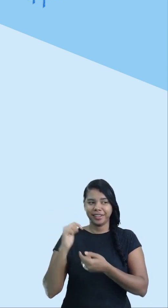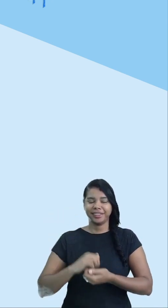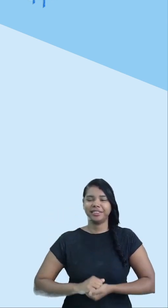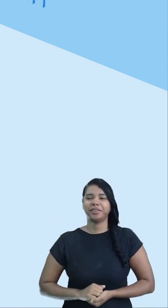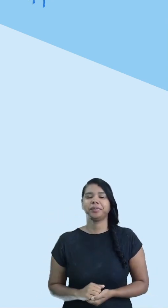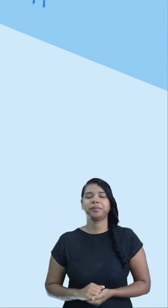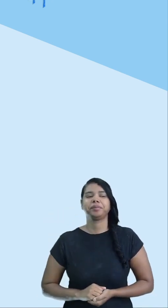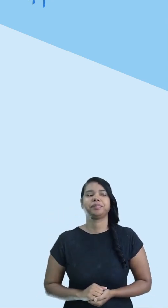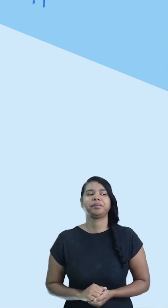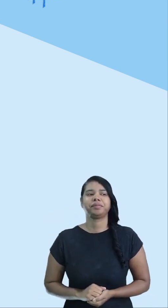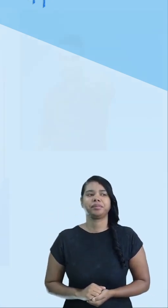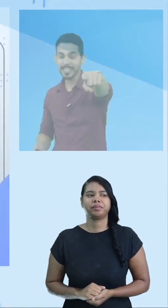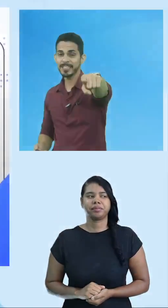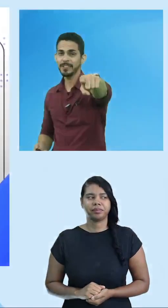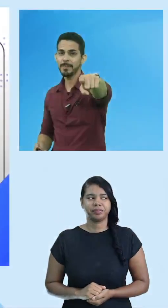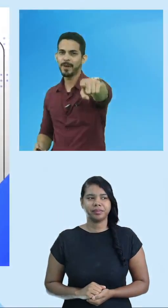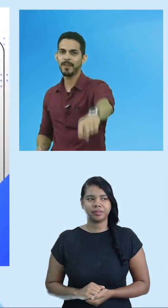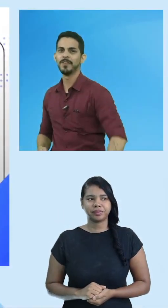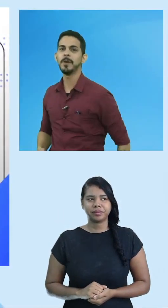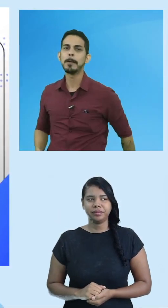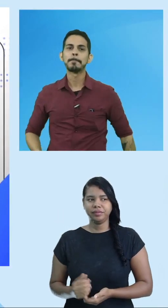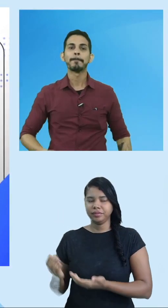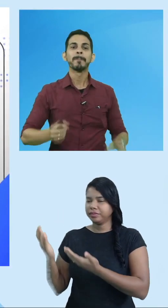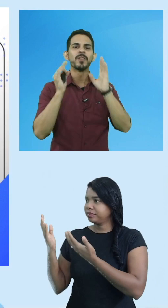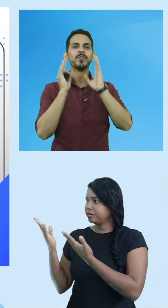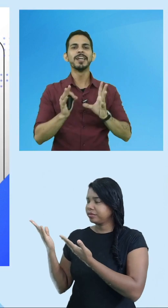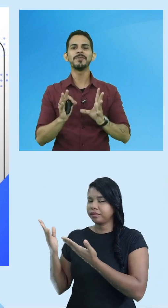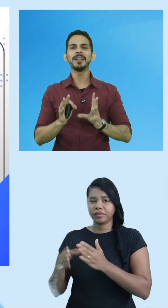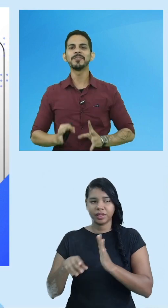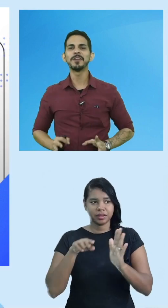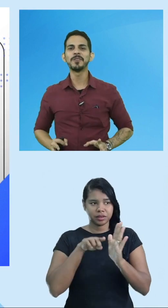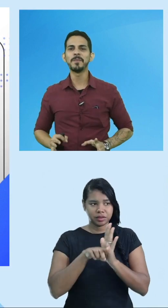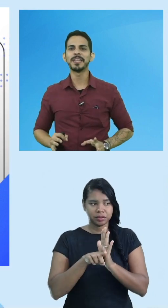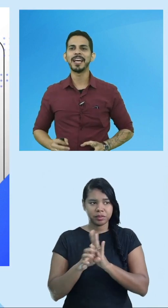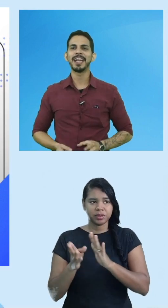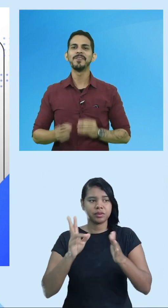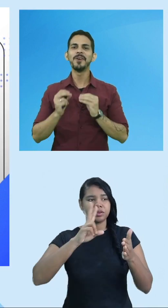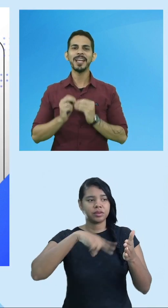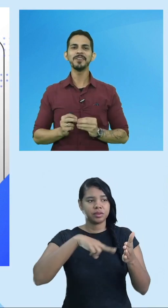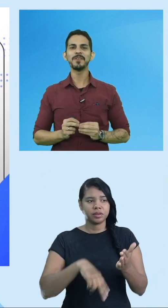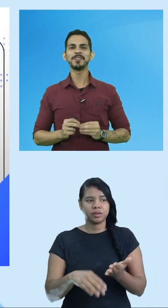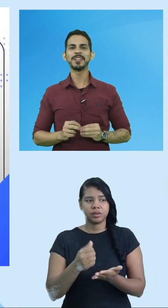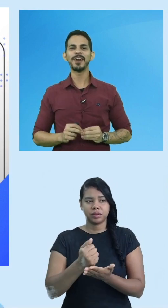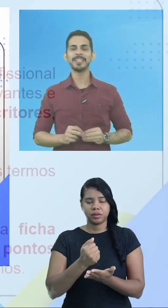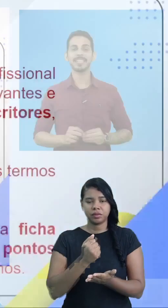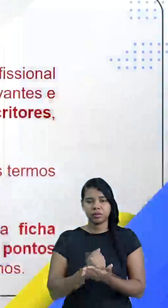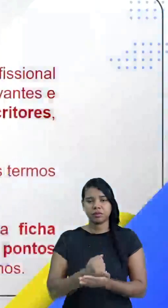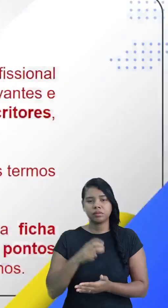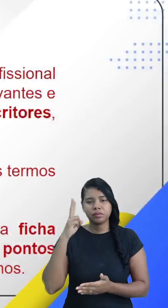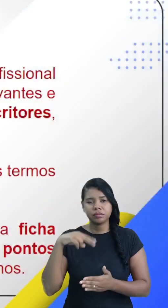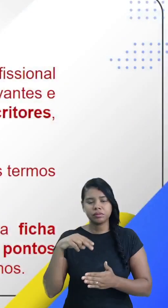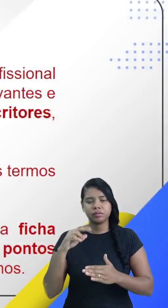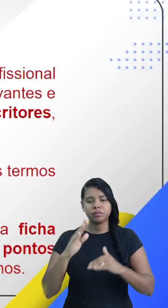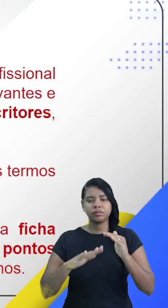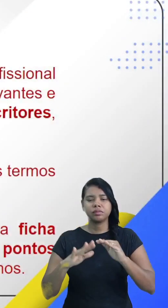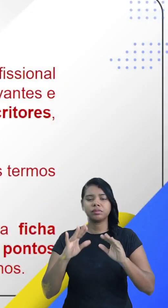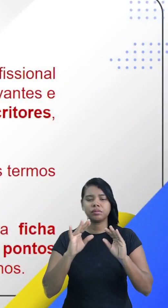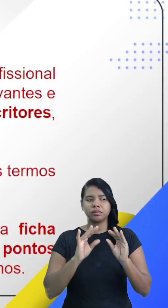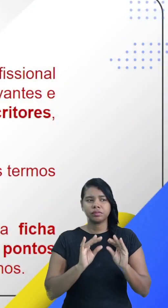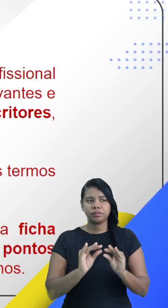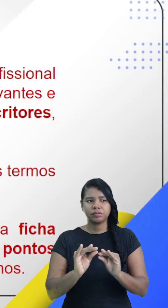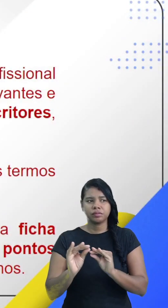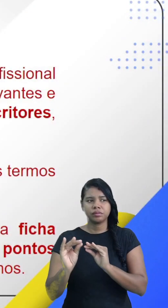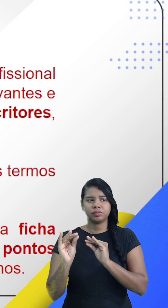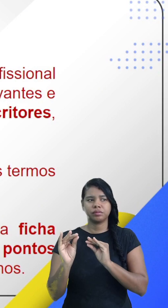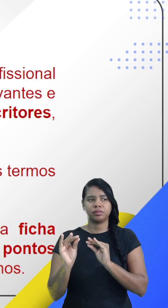Valeu. Vamos voltar aqui. Questão de prova, viu? Durante uma leitura documentária, o olhar do profissional indexador deve estar